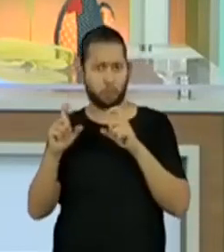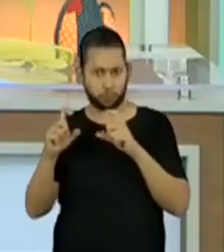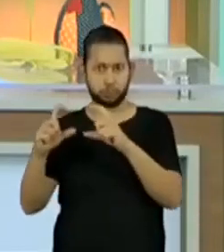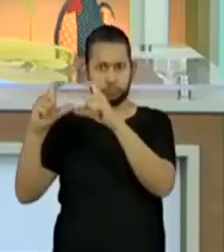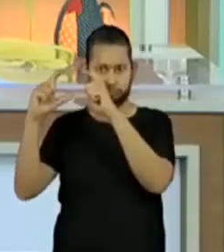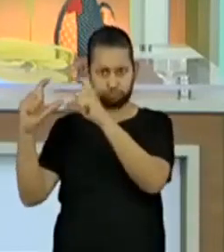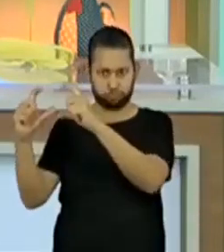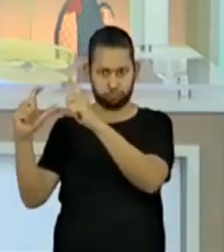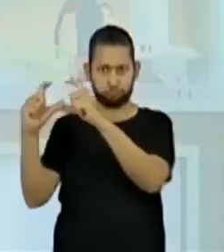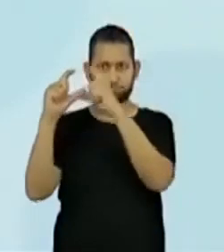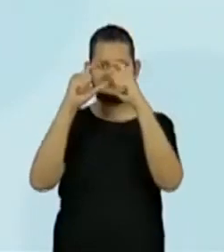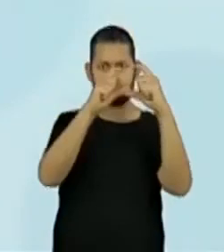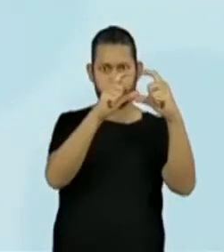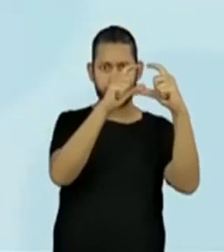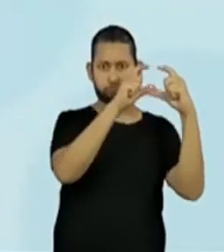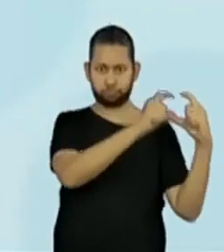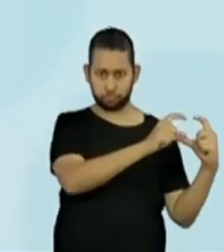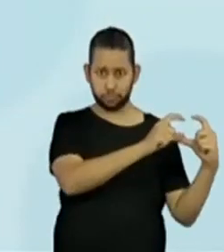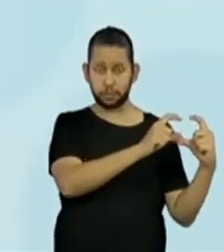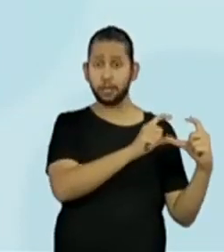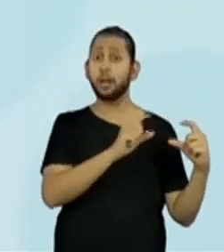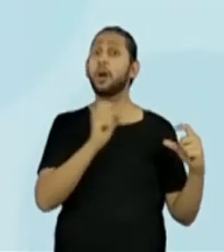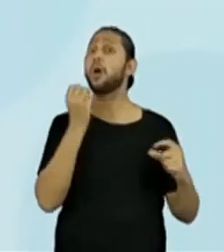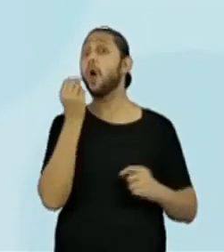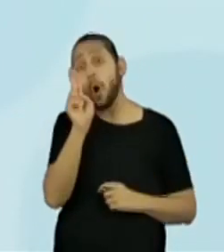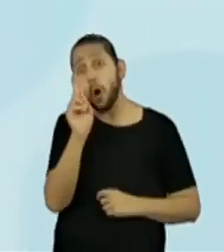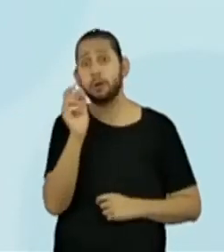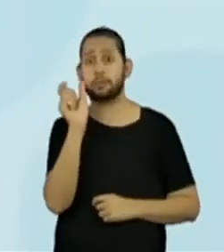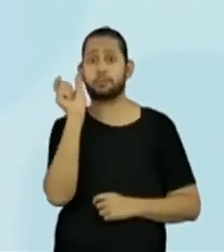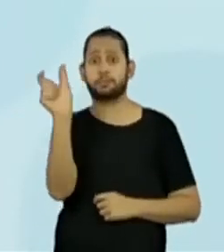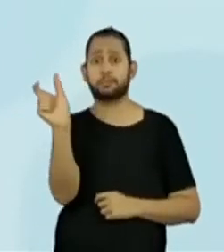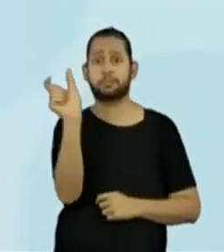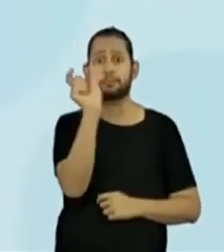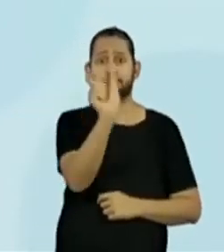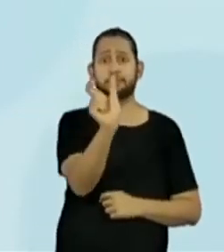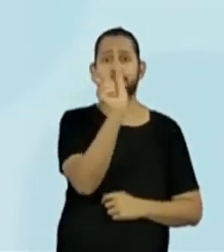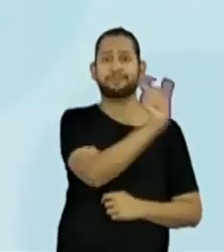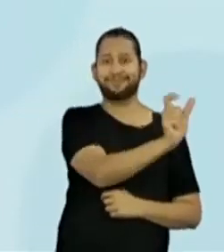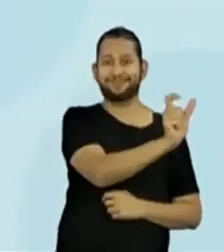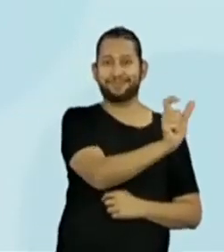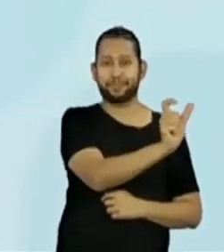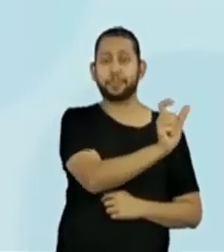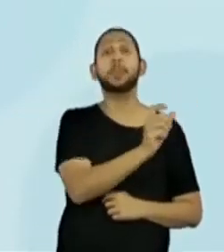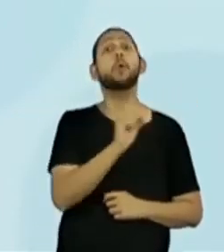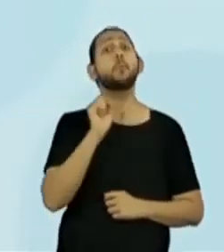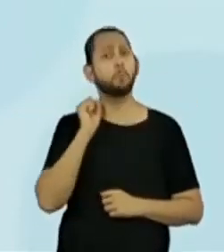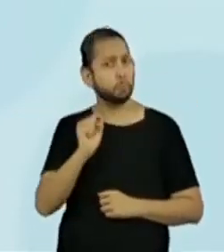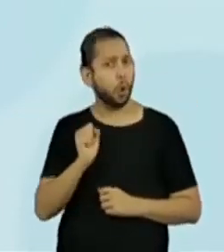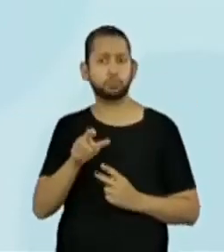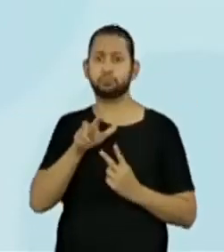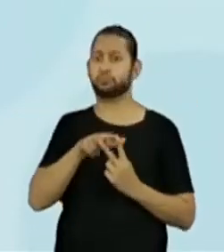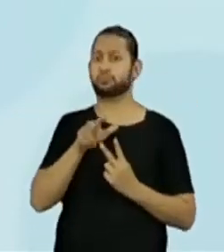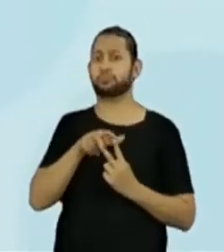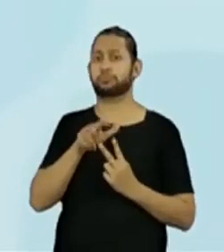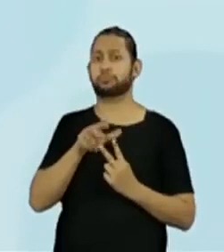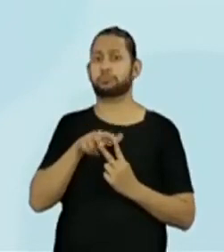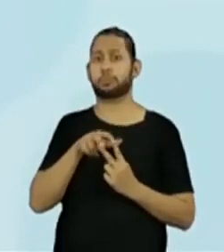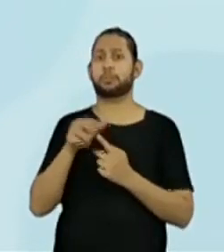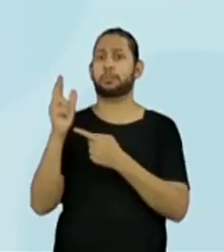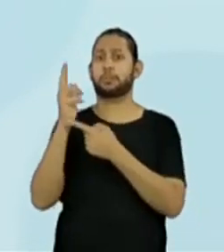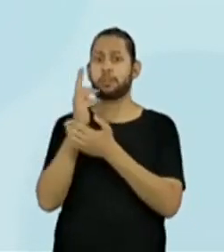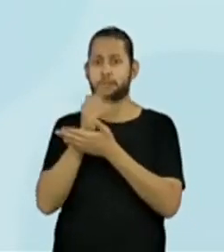fotos, ou podemos utilizar palavras, né? Então eu posso usar palavras, escrevendo,